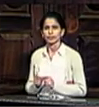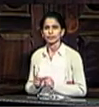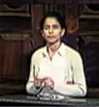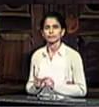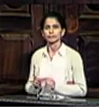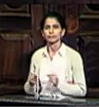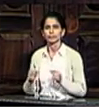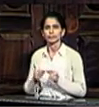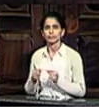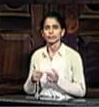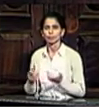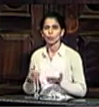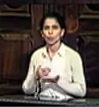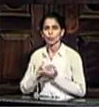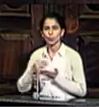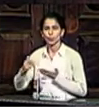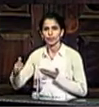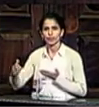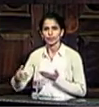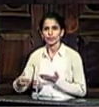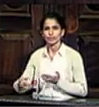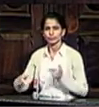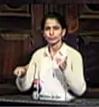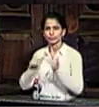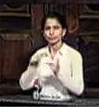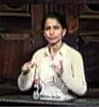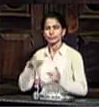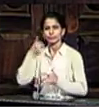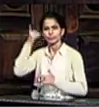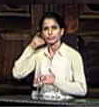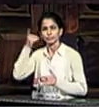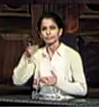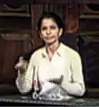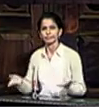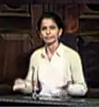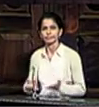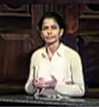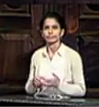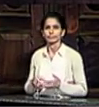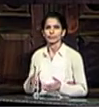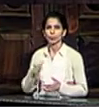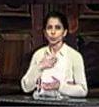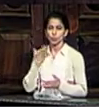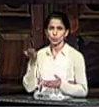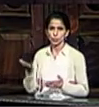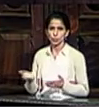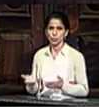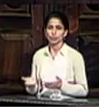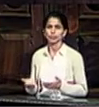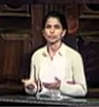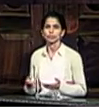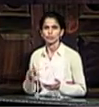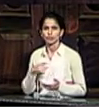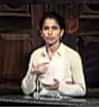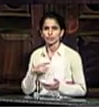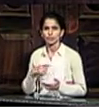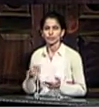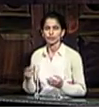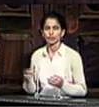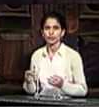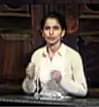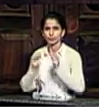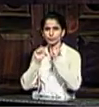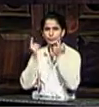batismo não é apenas o ruído dos servidores, o susto de ter